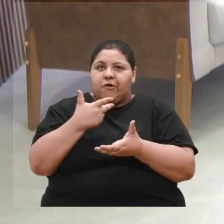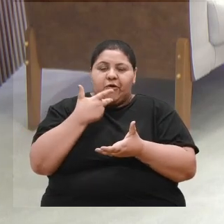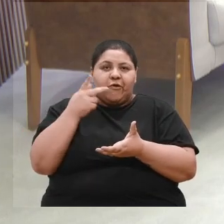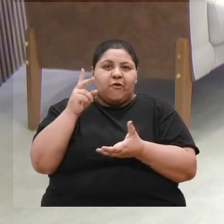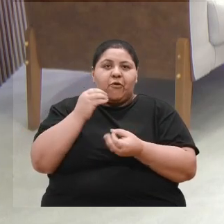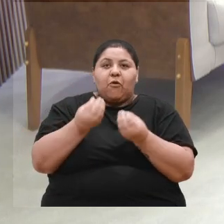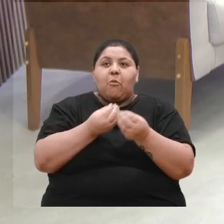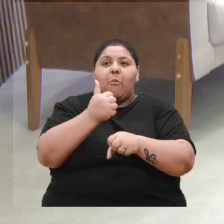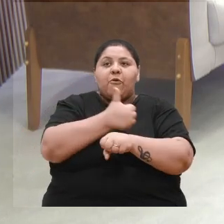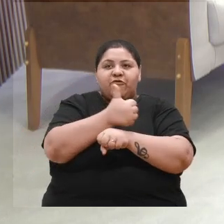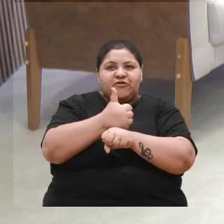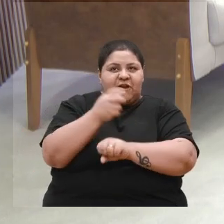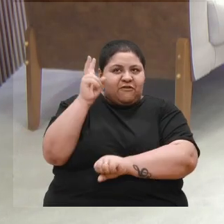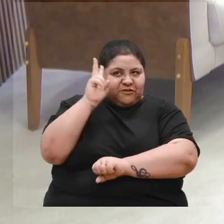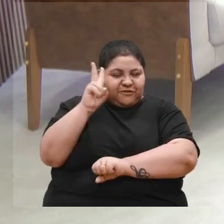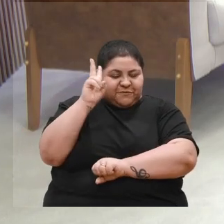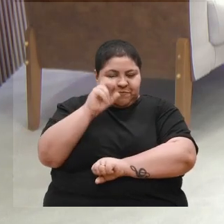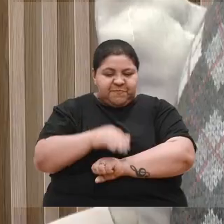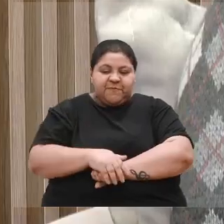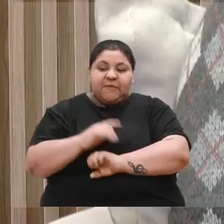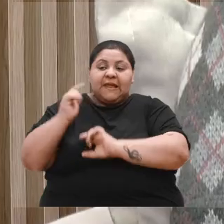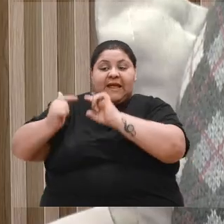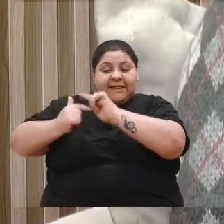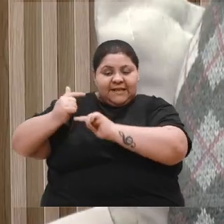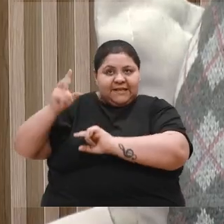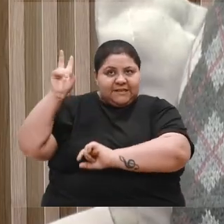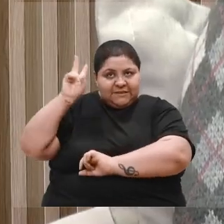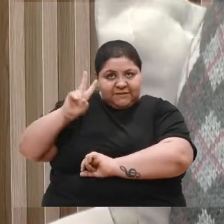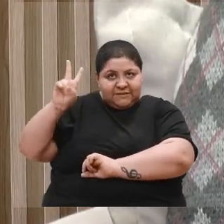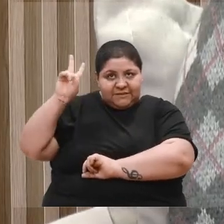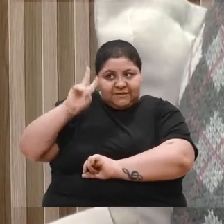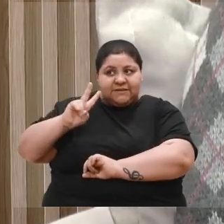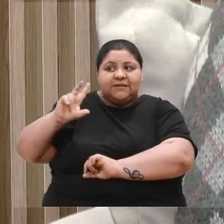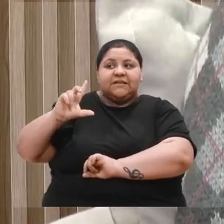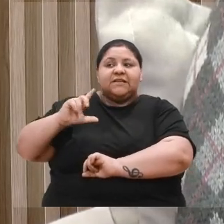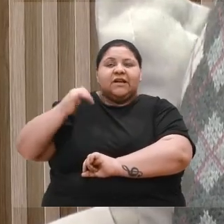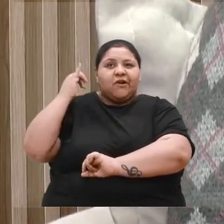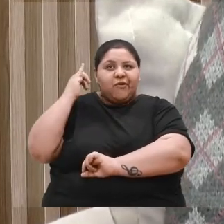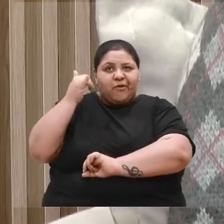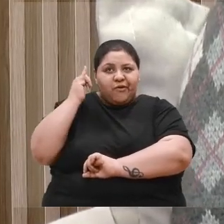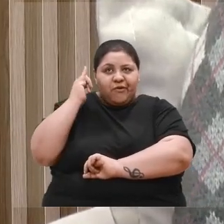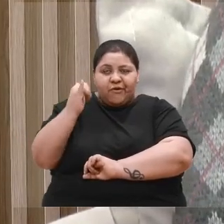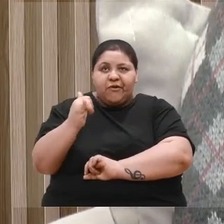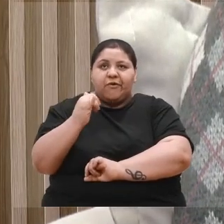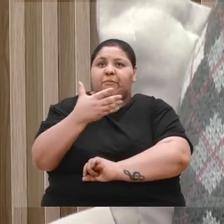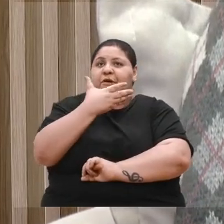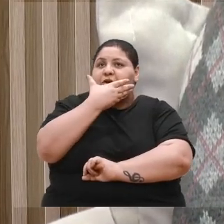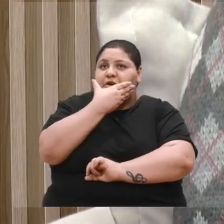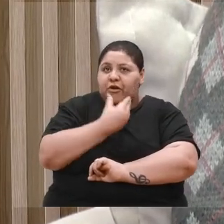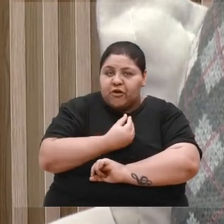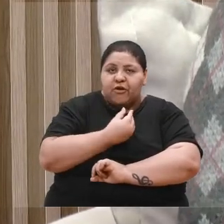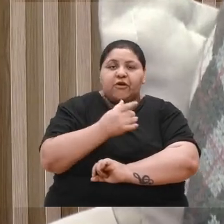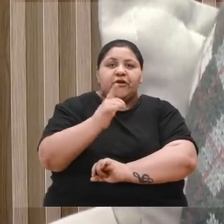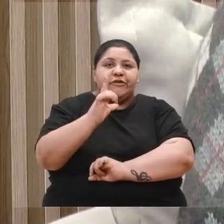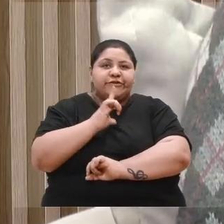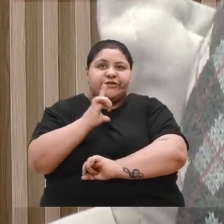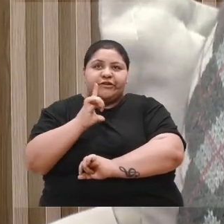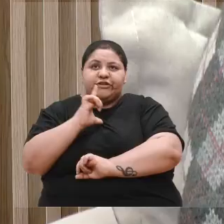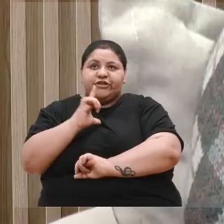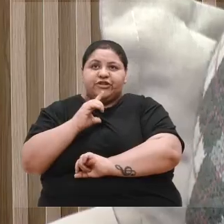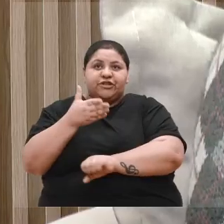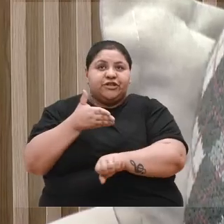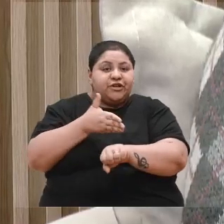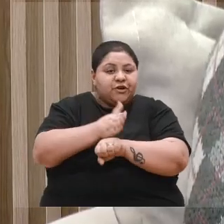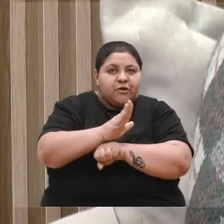de historiadora mesmo. Tradicionalmente, a história vinha sendo contada pelos homens, que era quem tinha